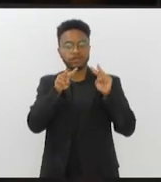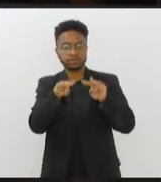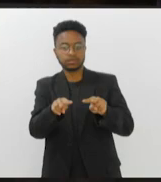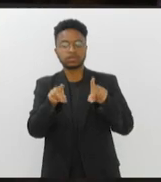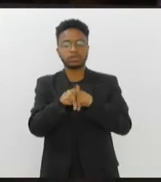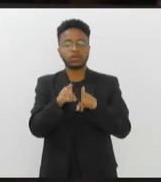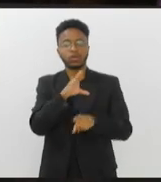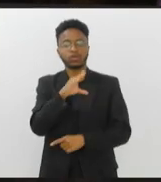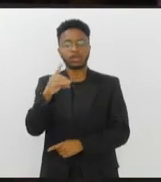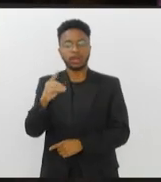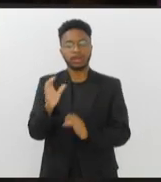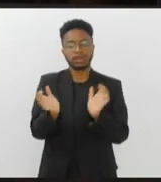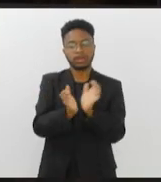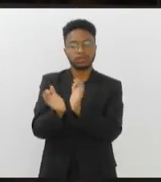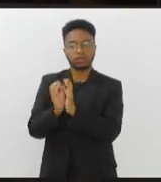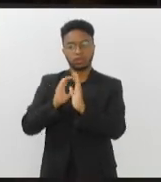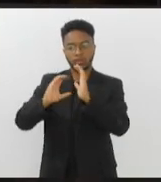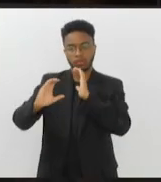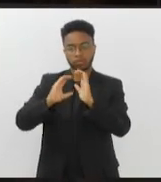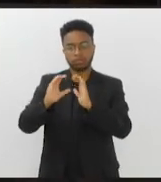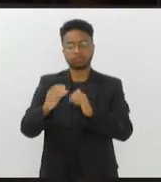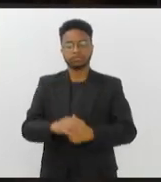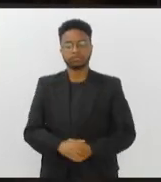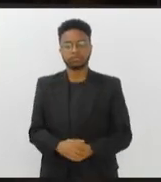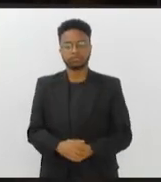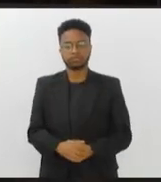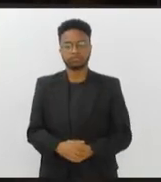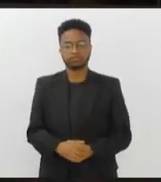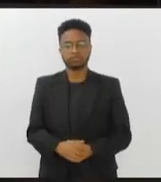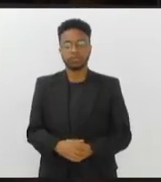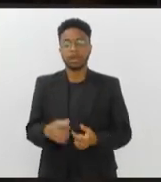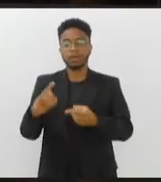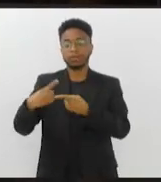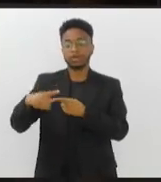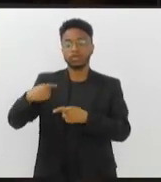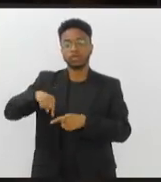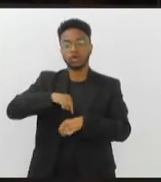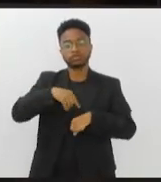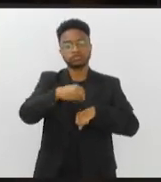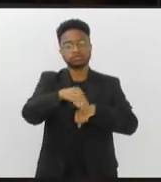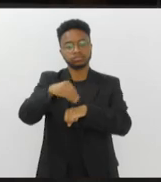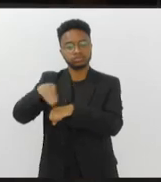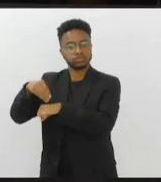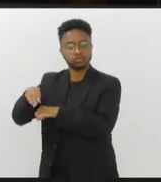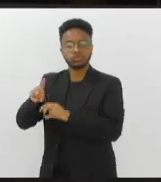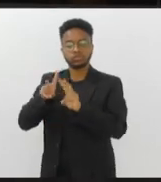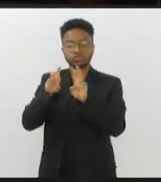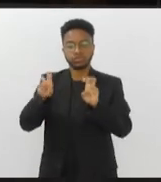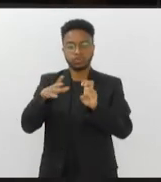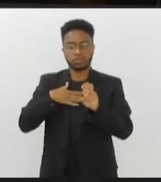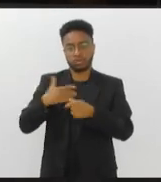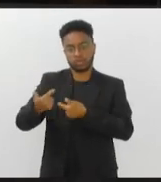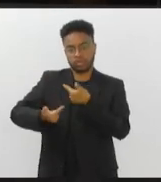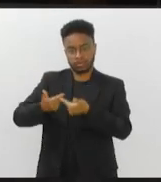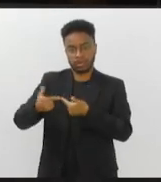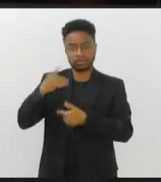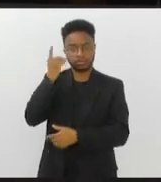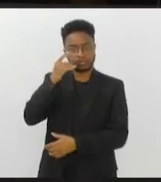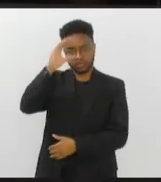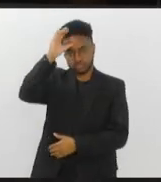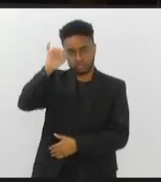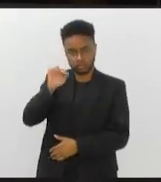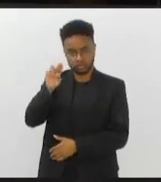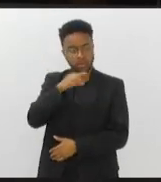de comunicação. Tudo que as pessoas recebem de informação sobre o mandato da deputada Tia Ju tem a